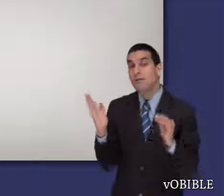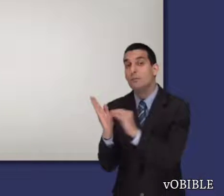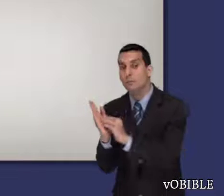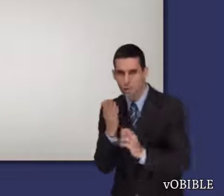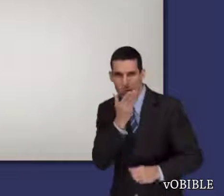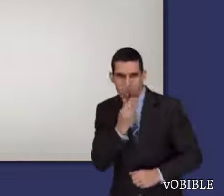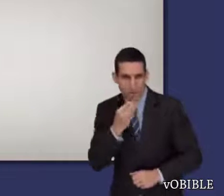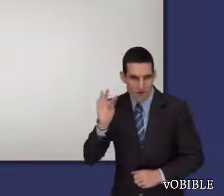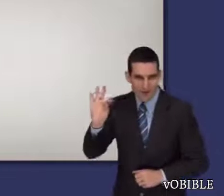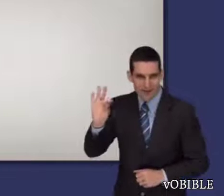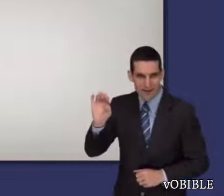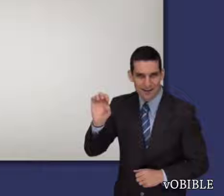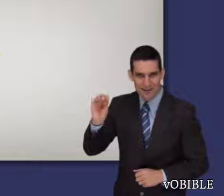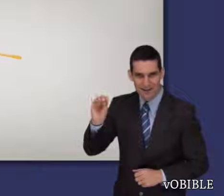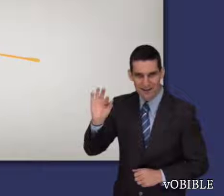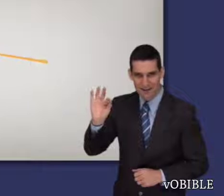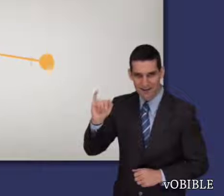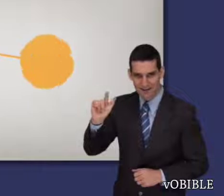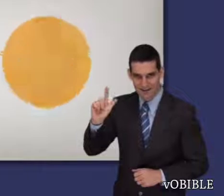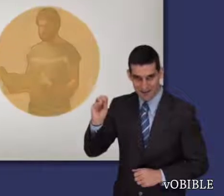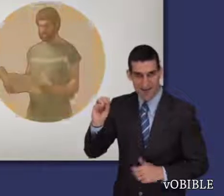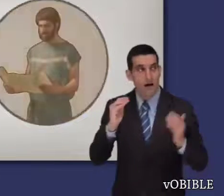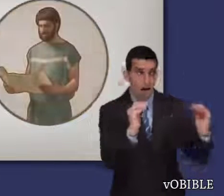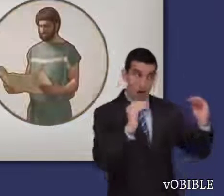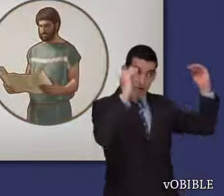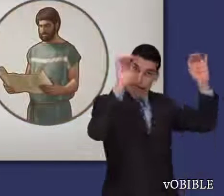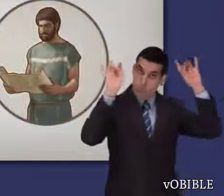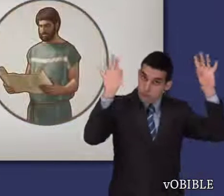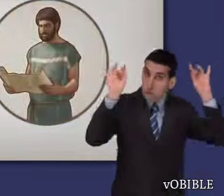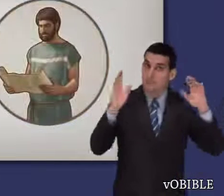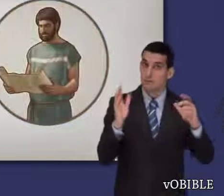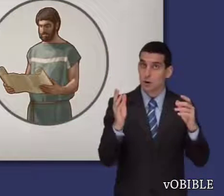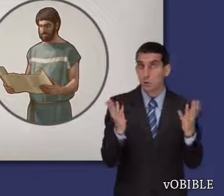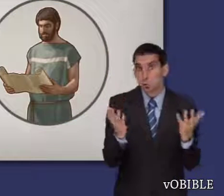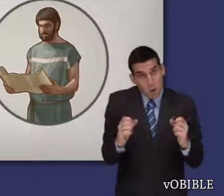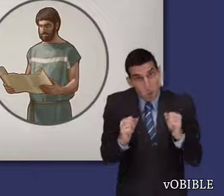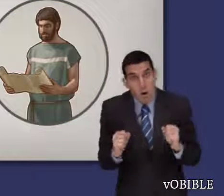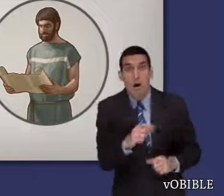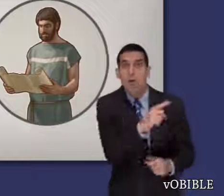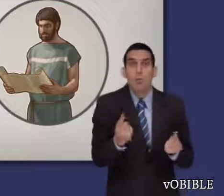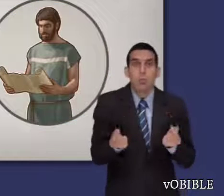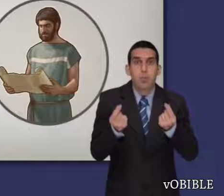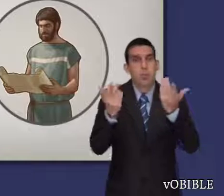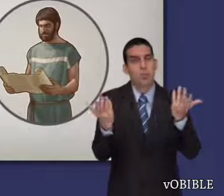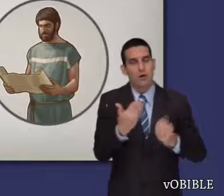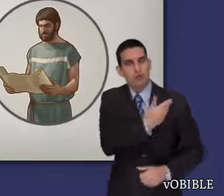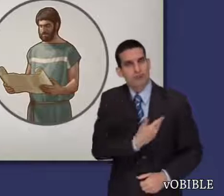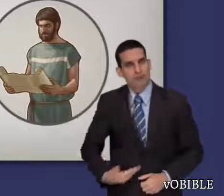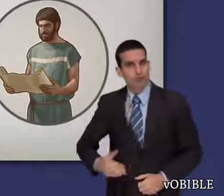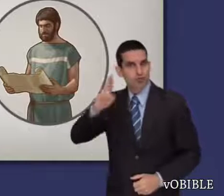Você sabia? No seu Evangelho, Lucas chamou Teófilo de Excelentíssimo, indicando